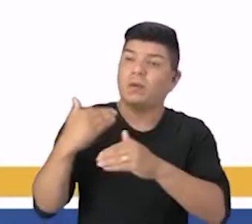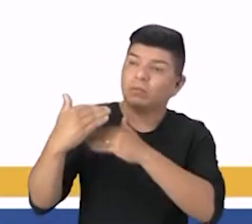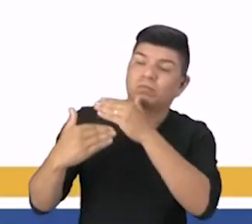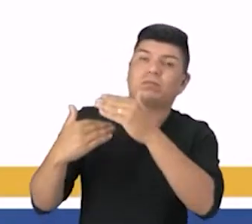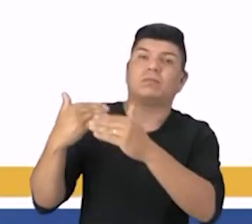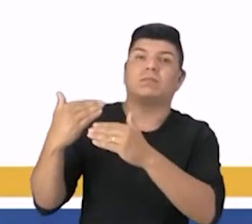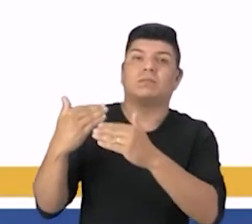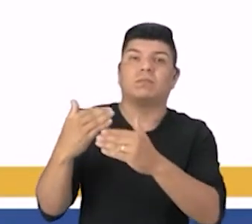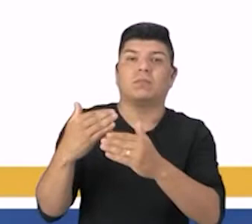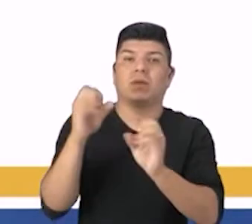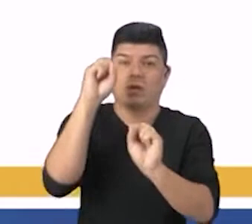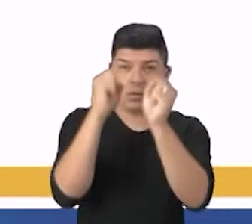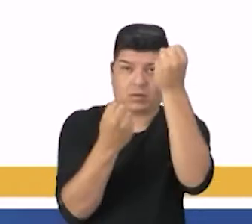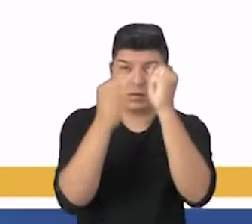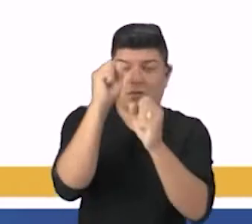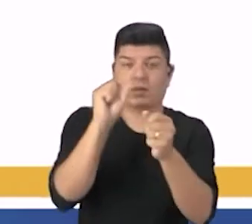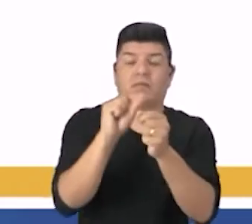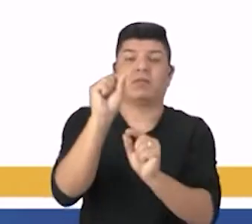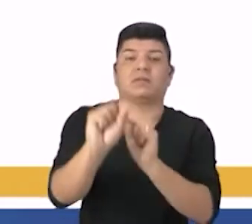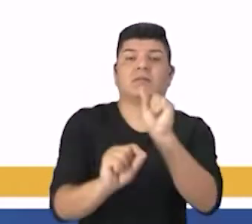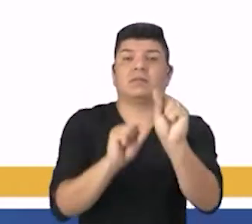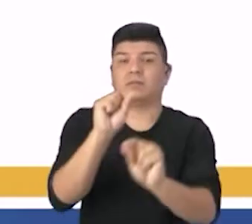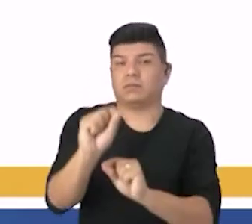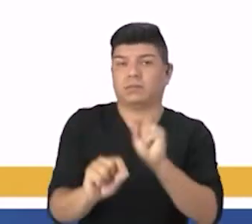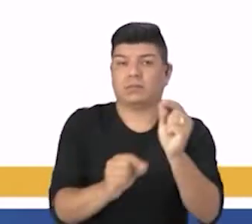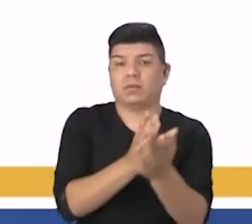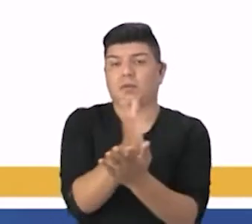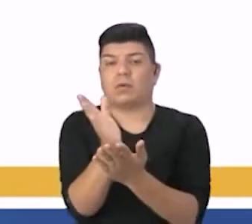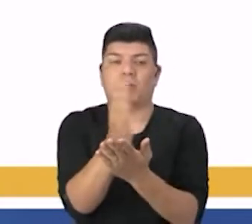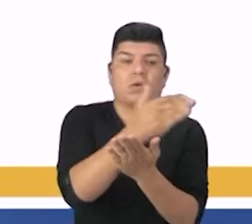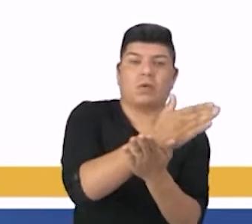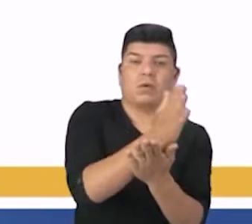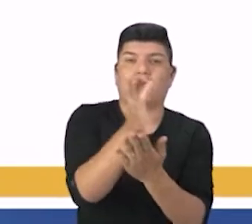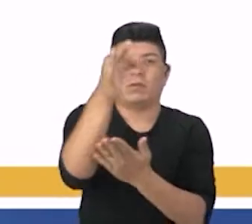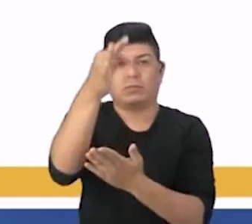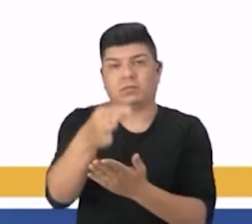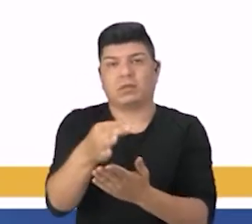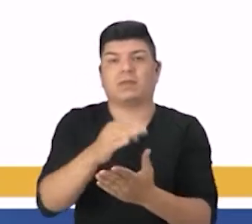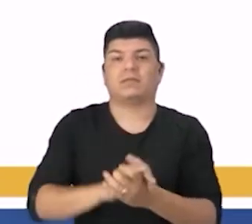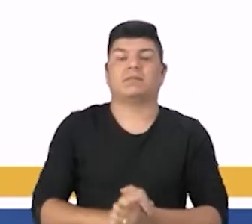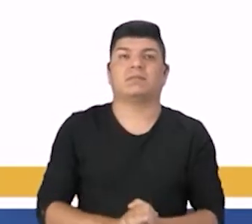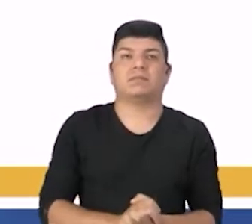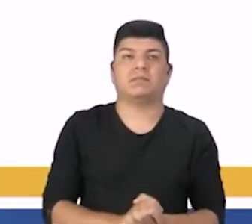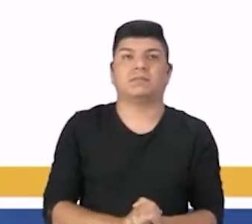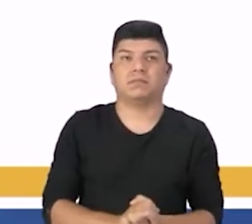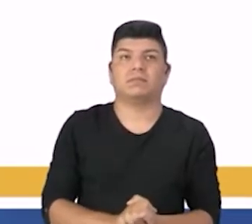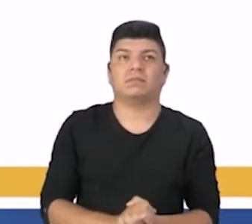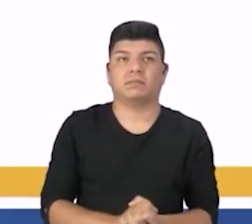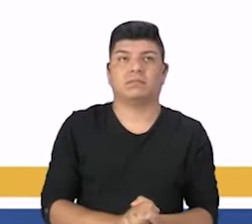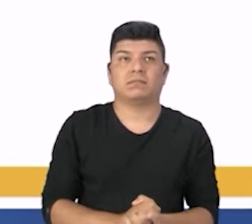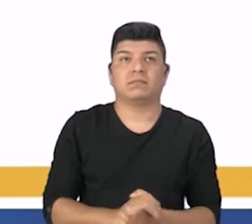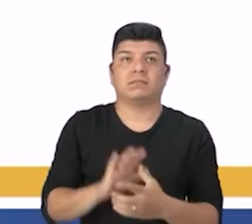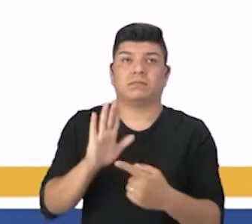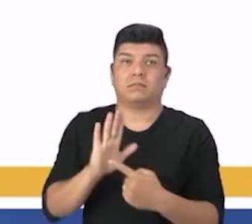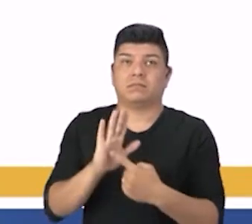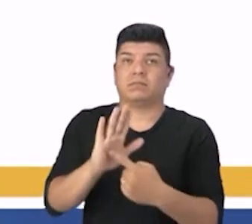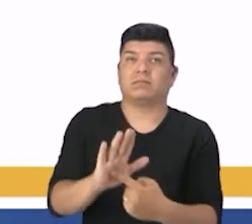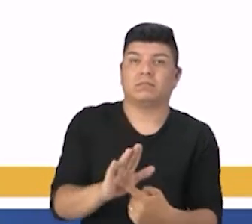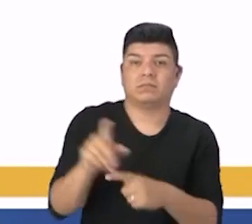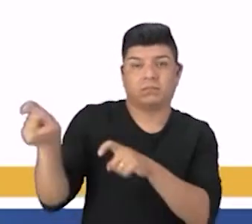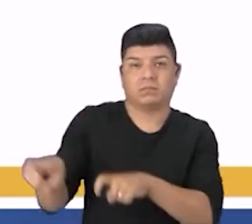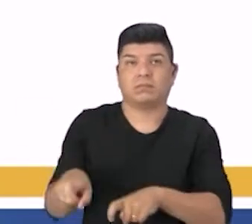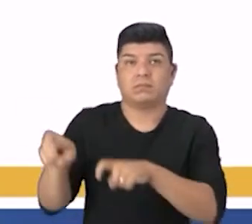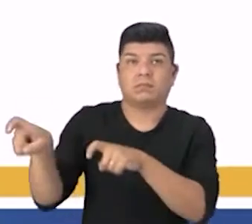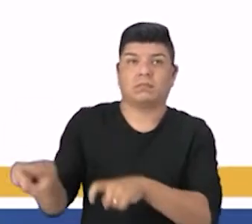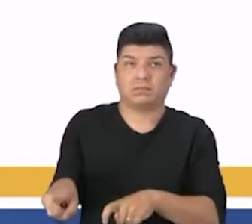o andamento aonde o trator está indo que que ele está fazendo Quais as coisas que ele vai fazer etc em dispositivos móveis na